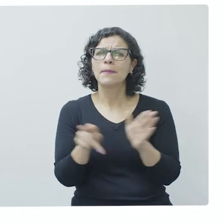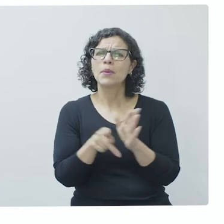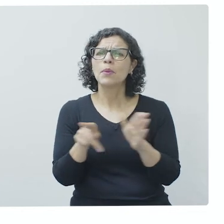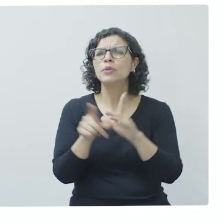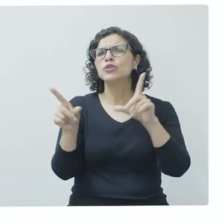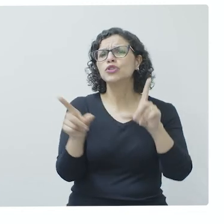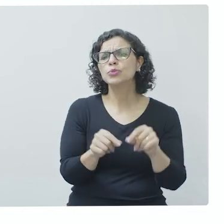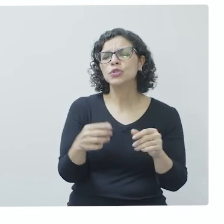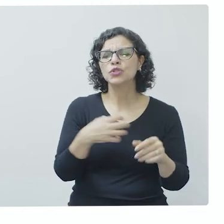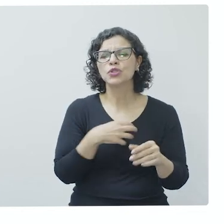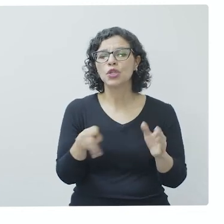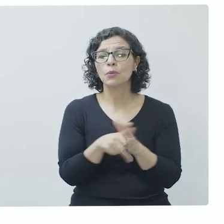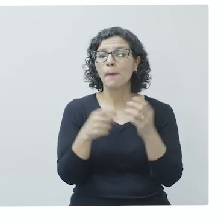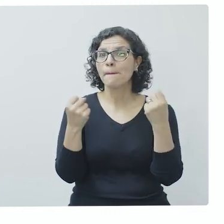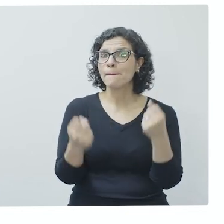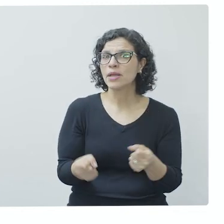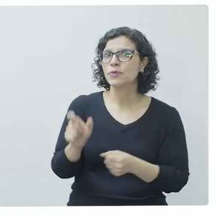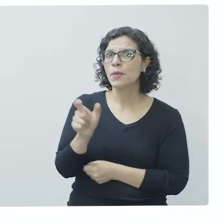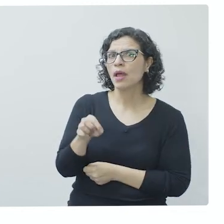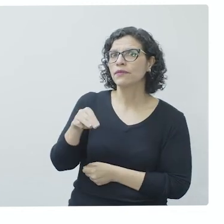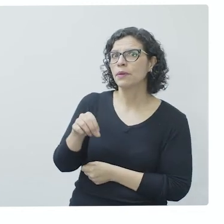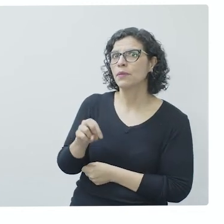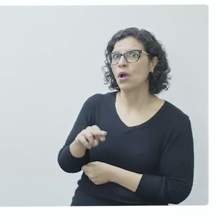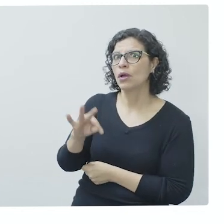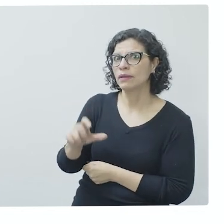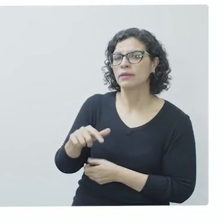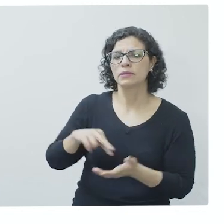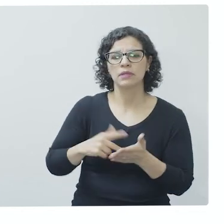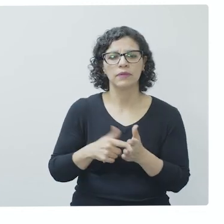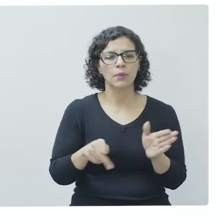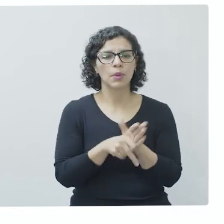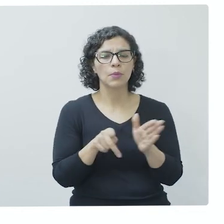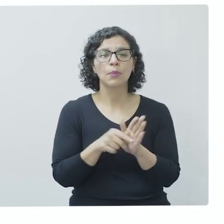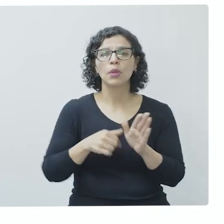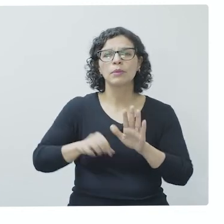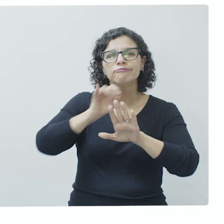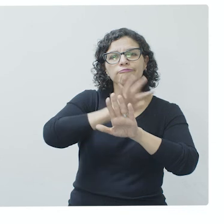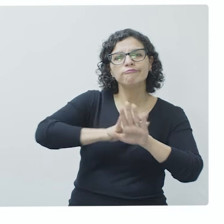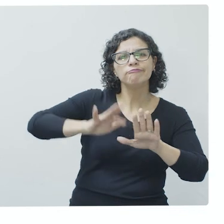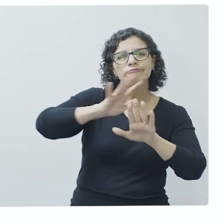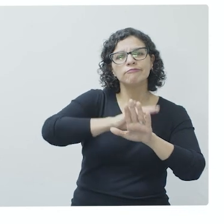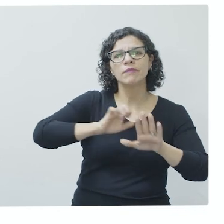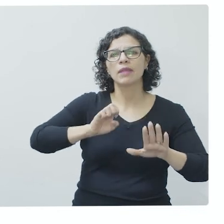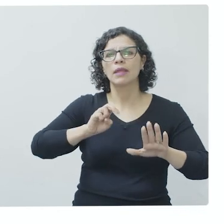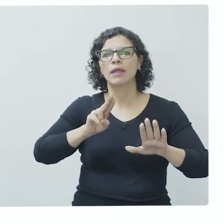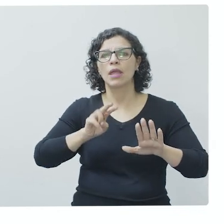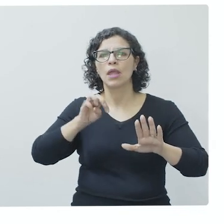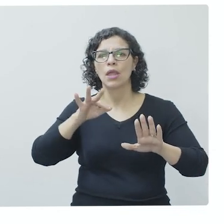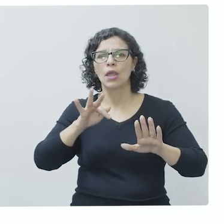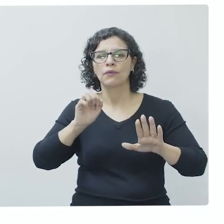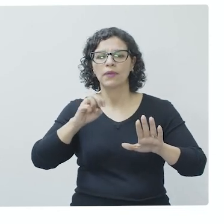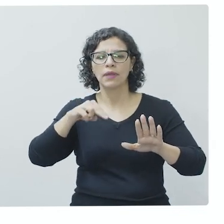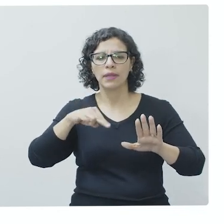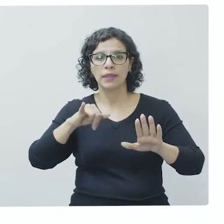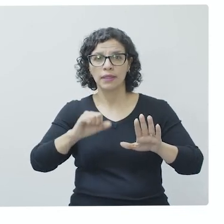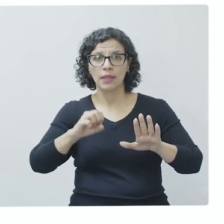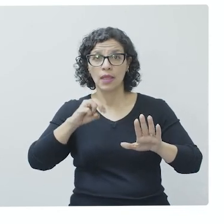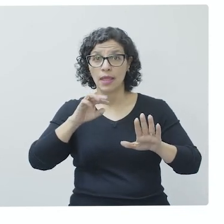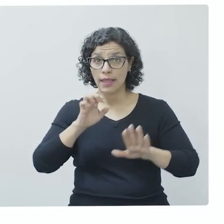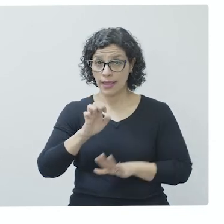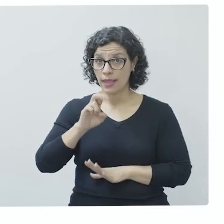ou minimizar o peso de uma palavra. A isso damos o nome de eufemismo. Então